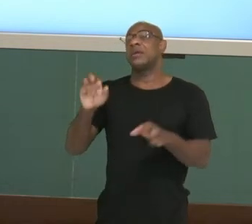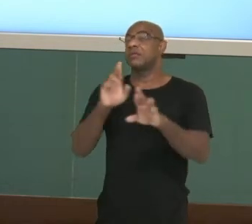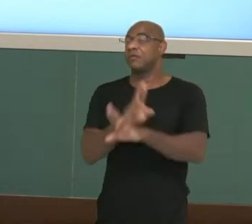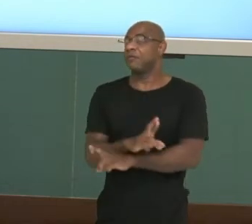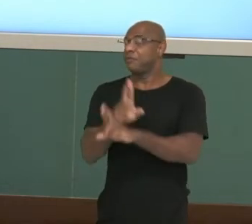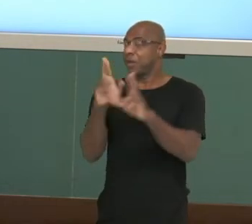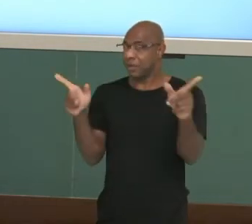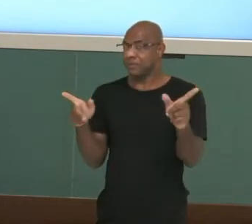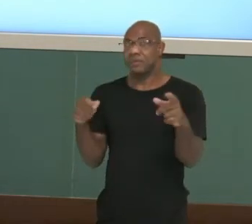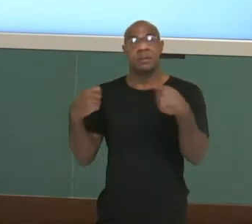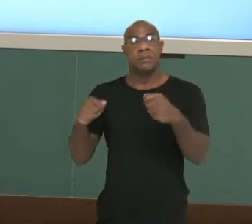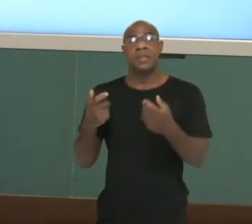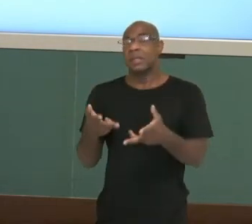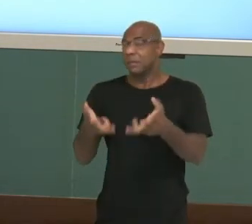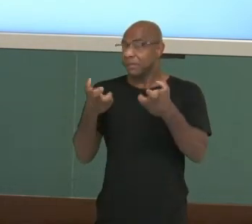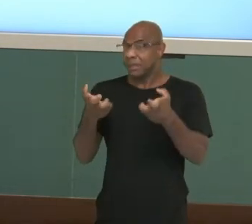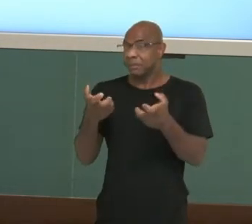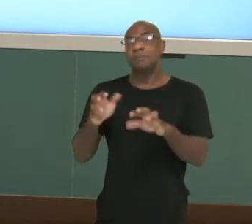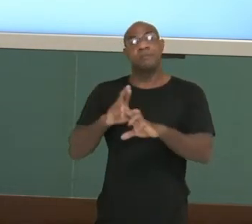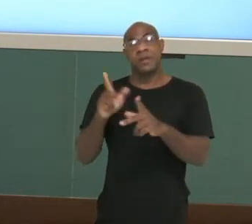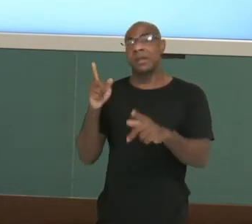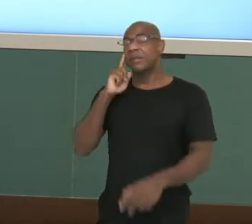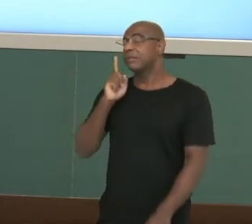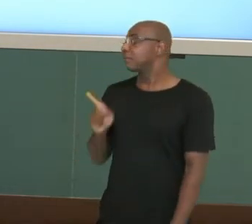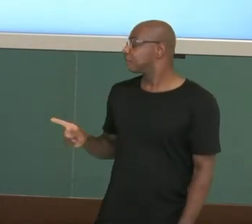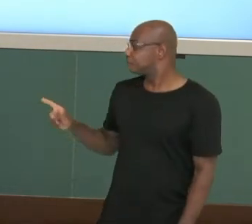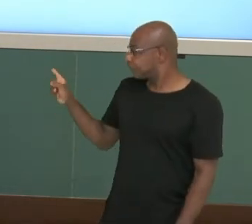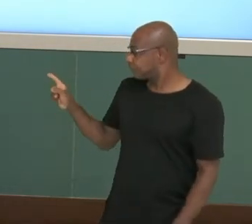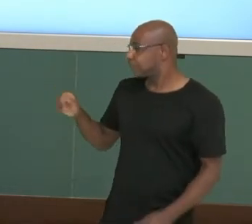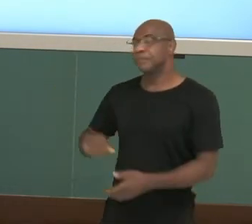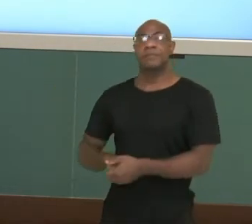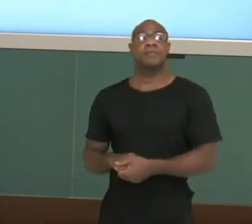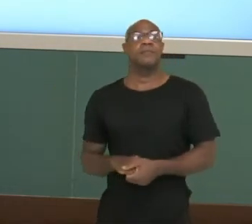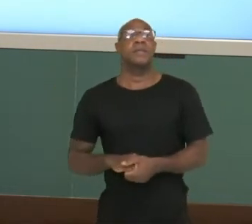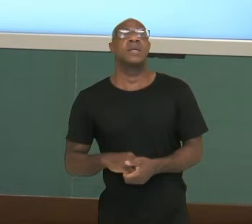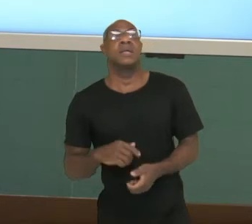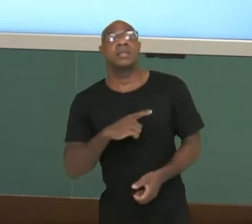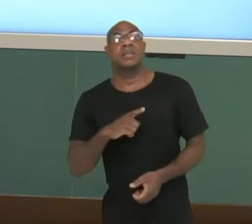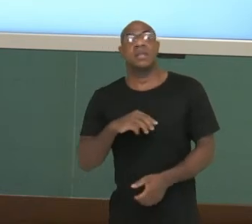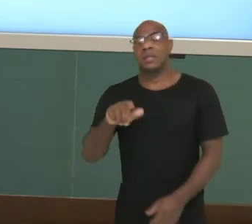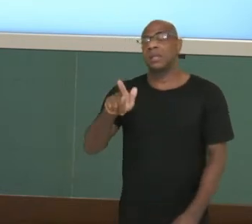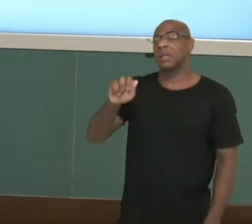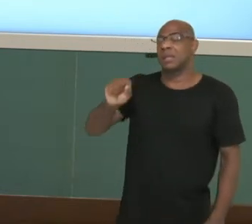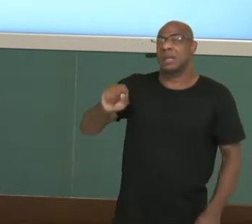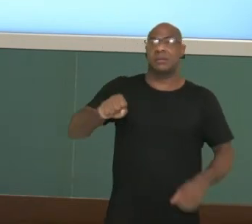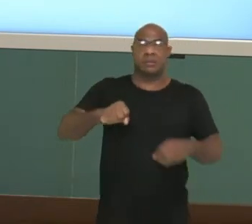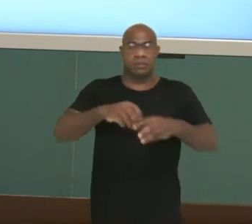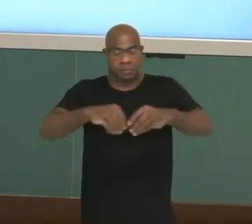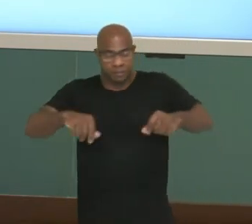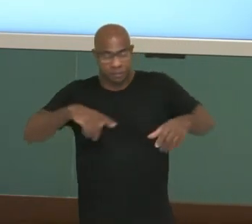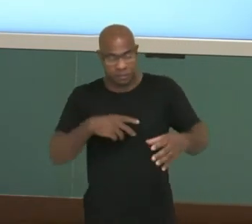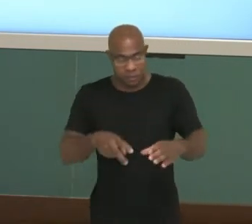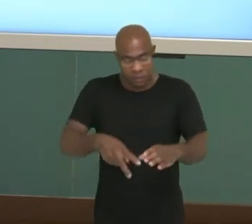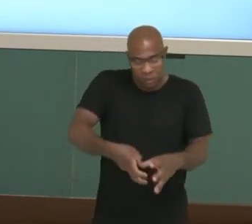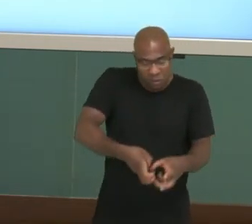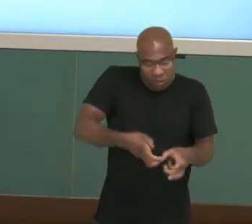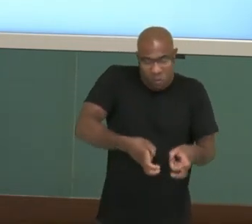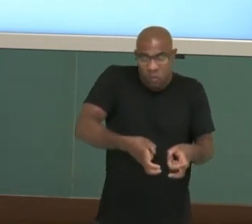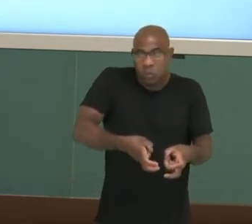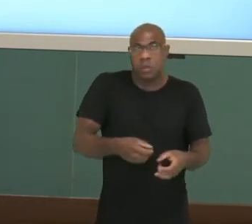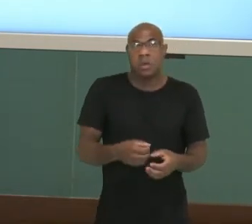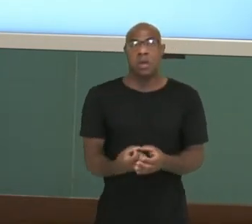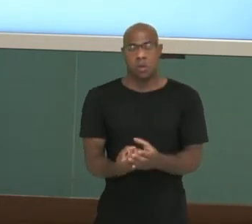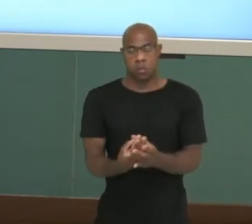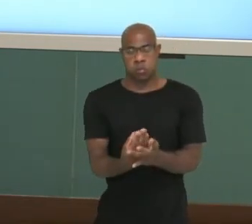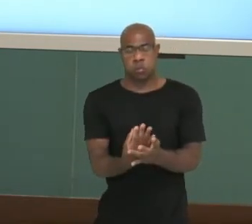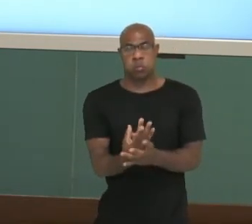quando acondicionado nos cilindros, ele é submetido a uma pressão bastante alta. E quando essa pressão se eleva,